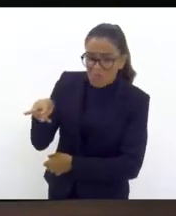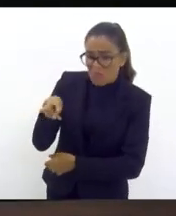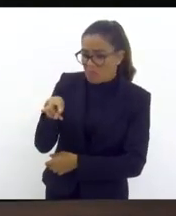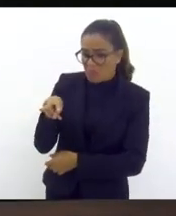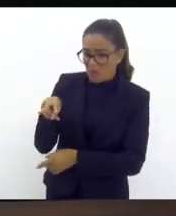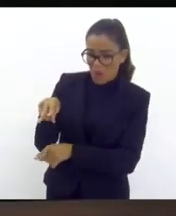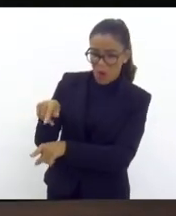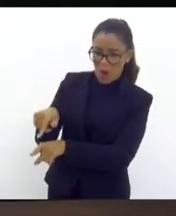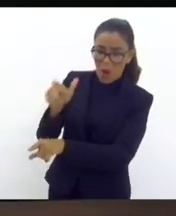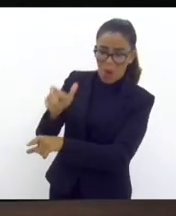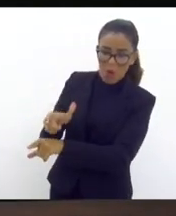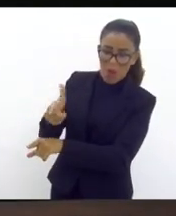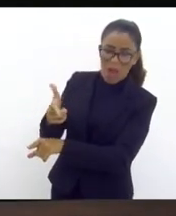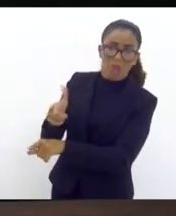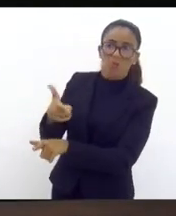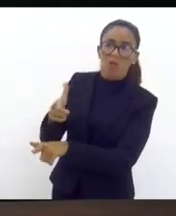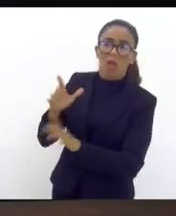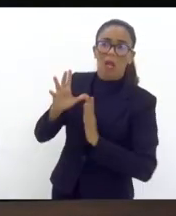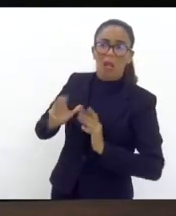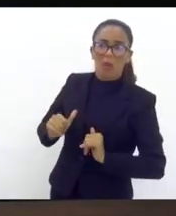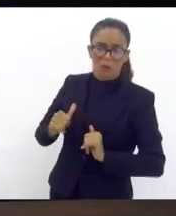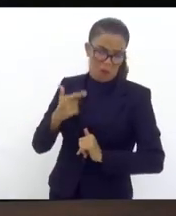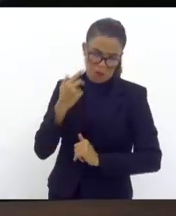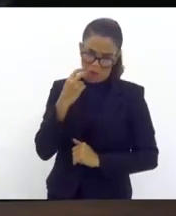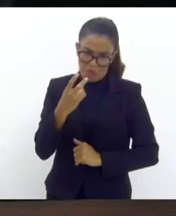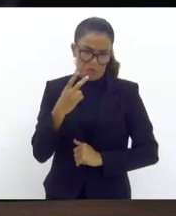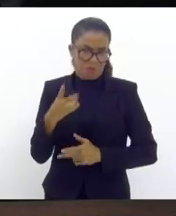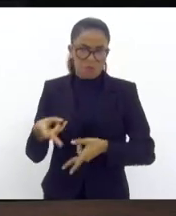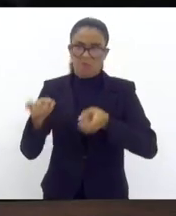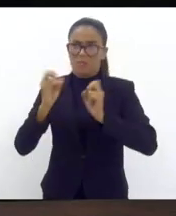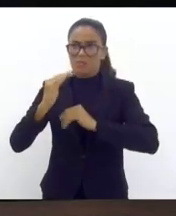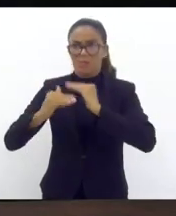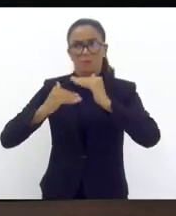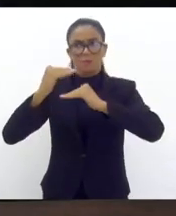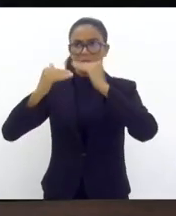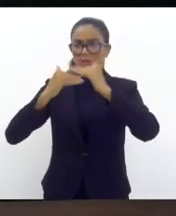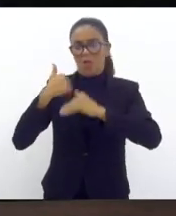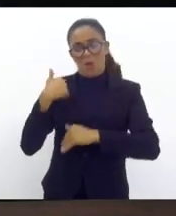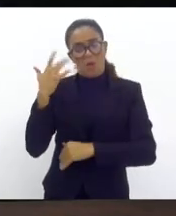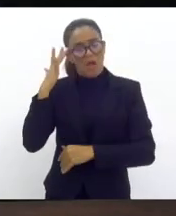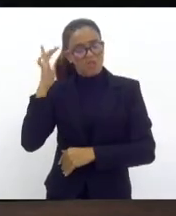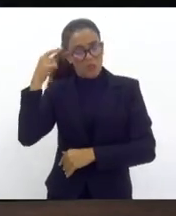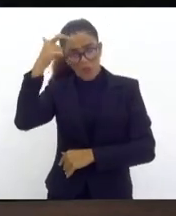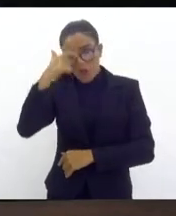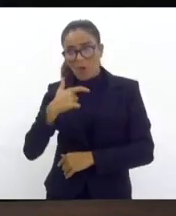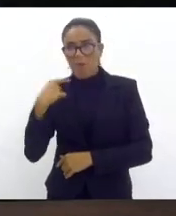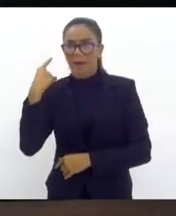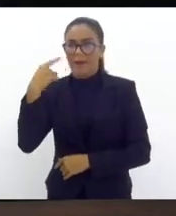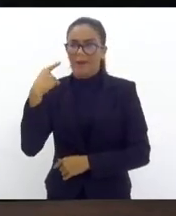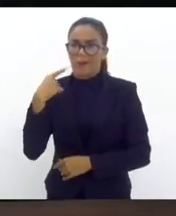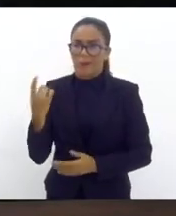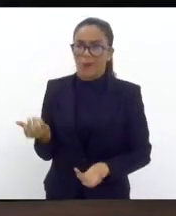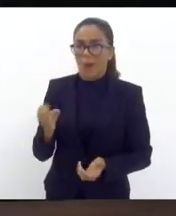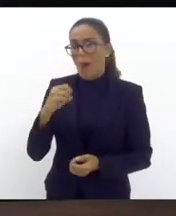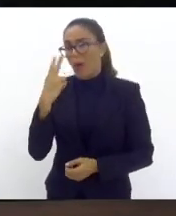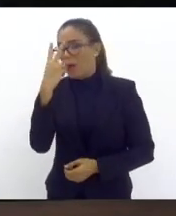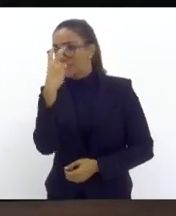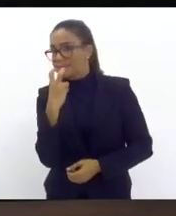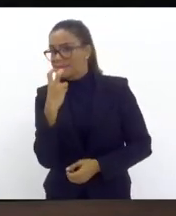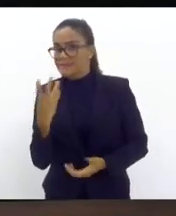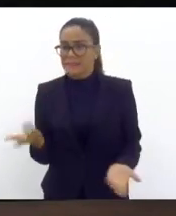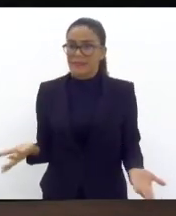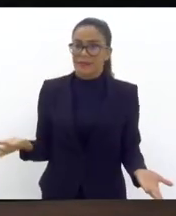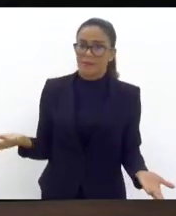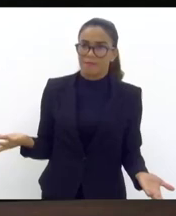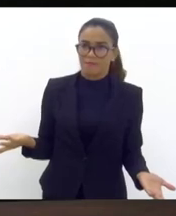também eu não não vi esse Progresso chegar ainda eu devo tá ficando maluco né O Cego mas